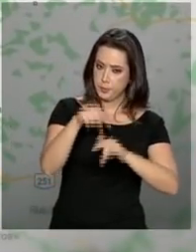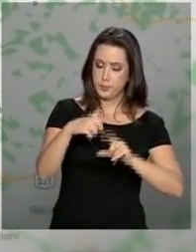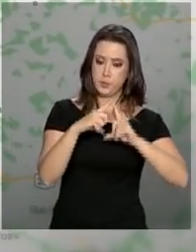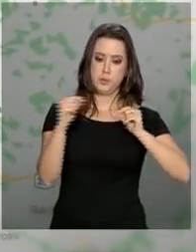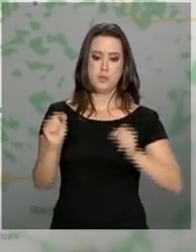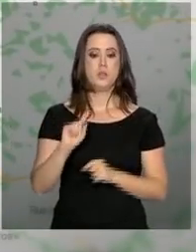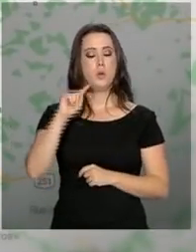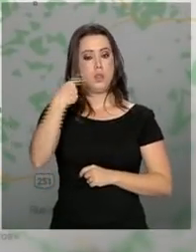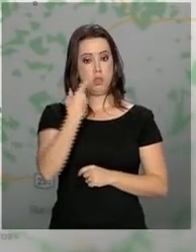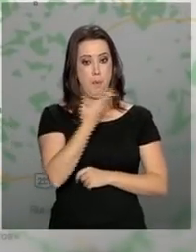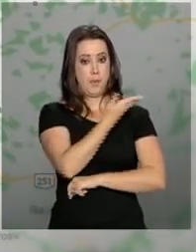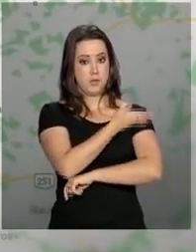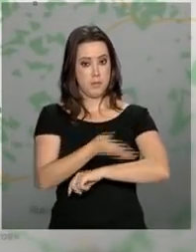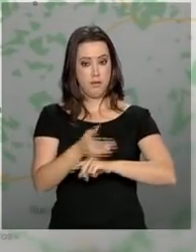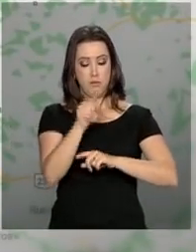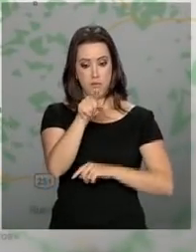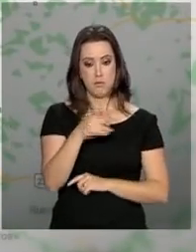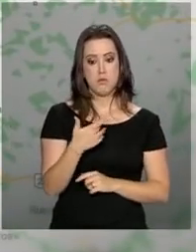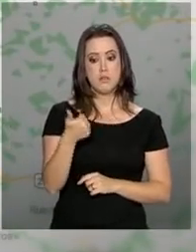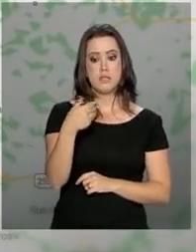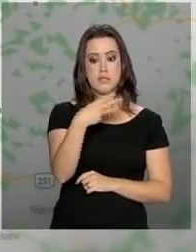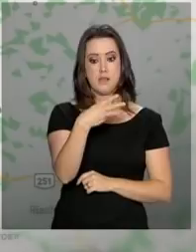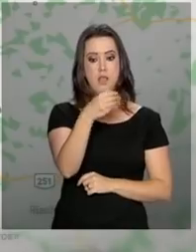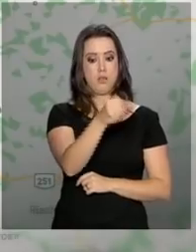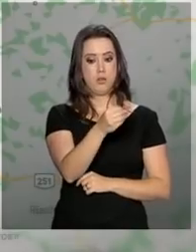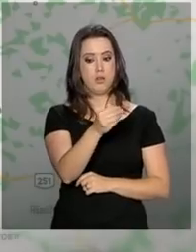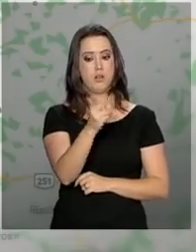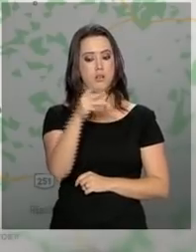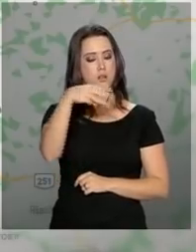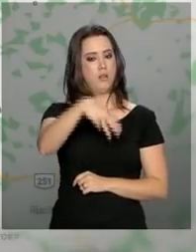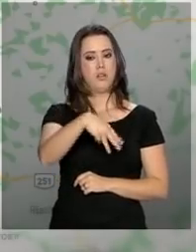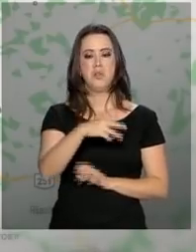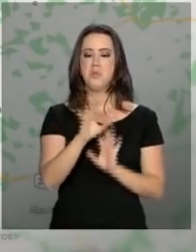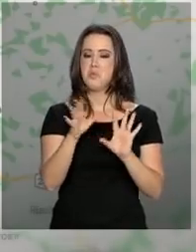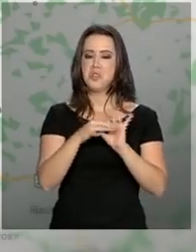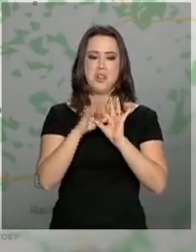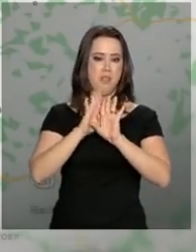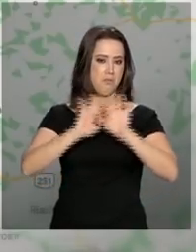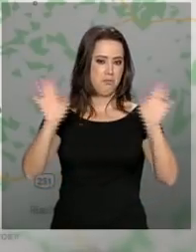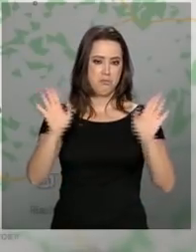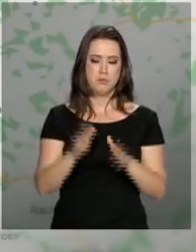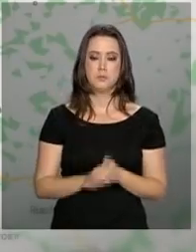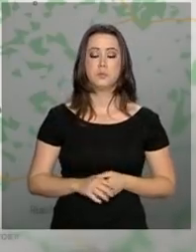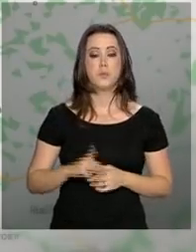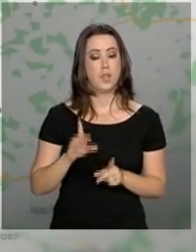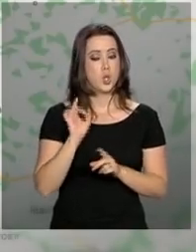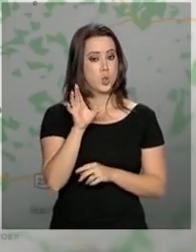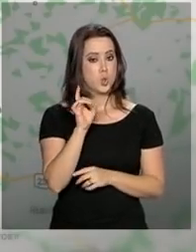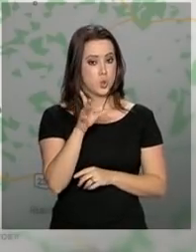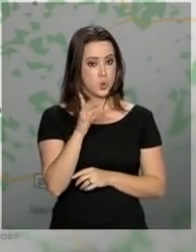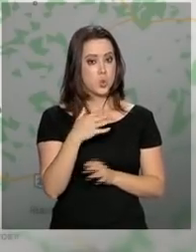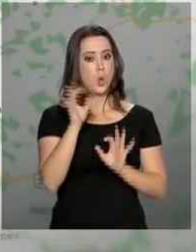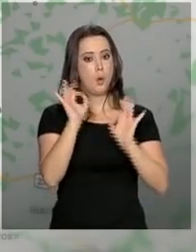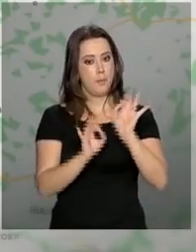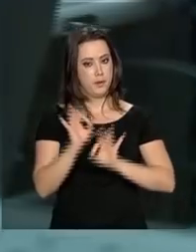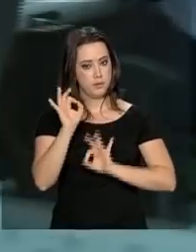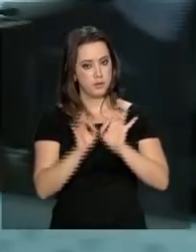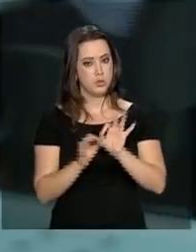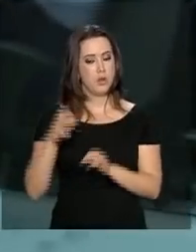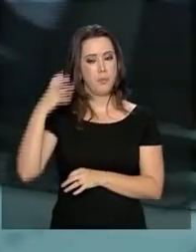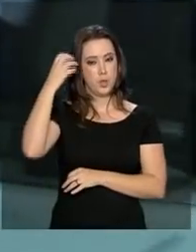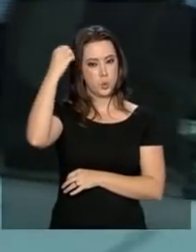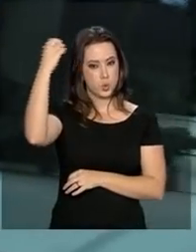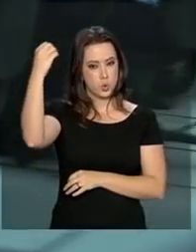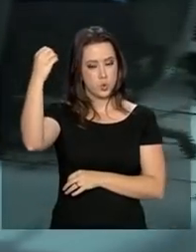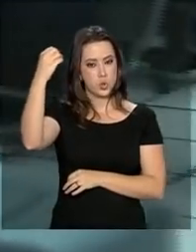praticamente 130 quilômetros onde não será necessário requerer autorização apenas o plano de vôo